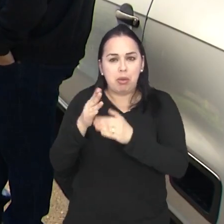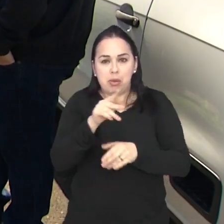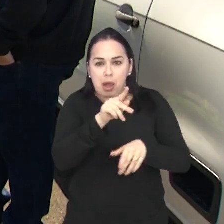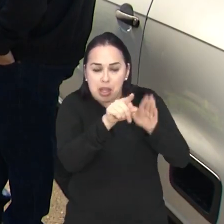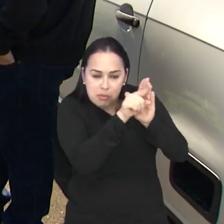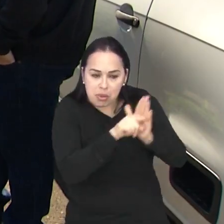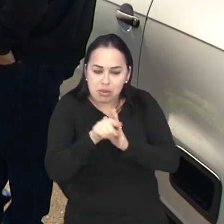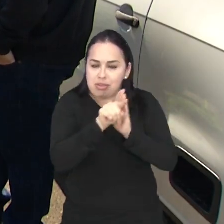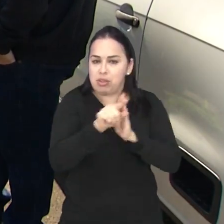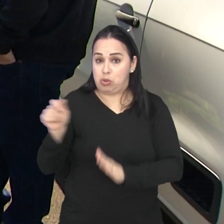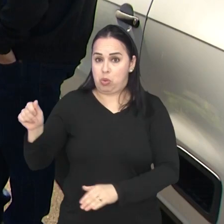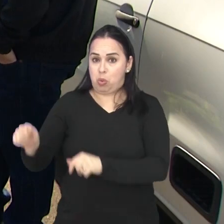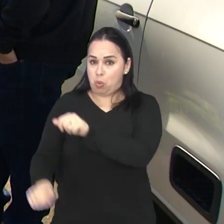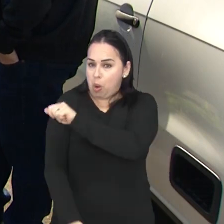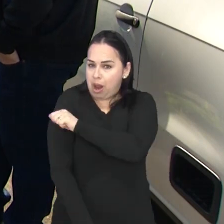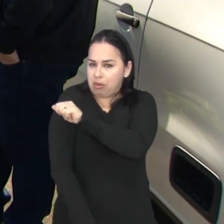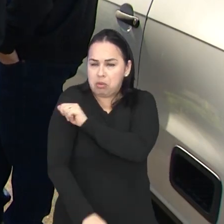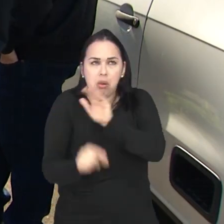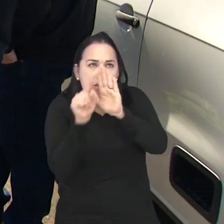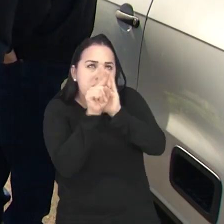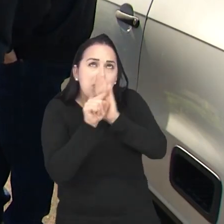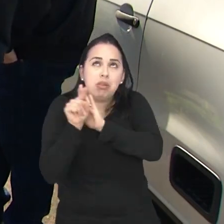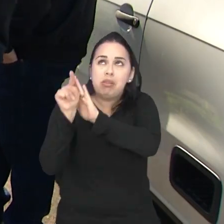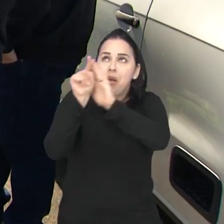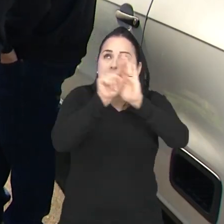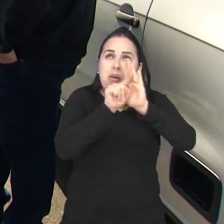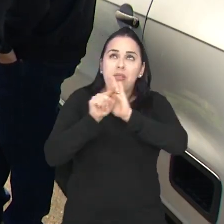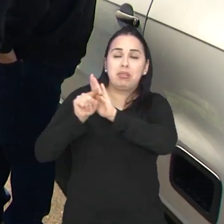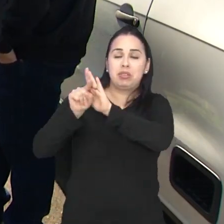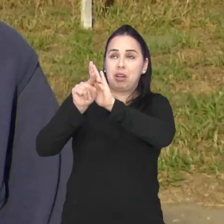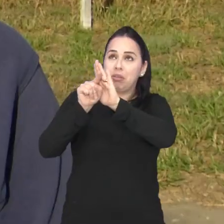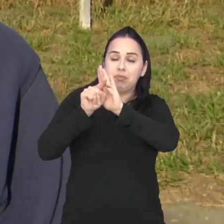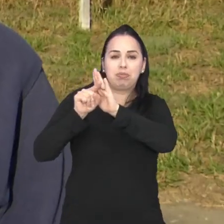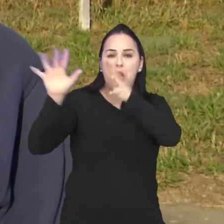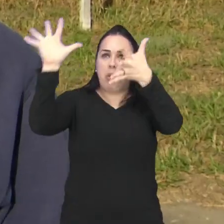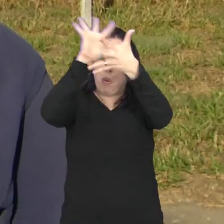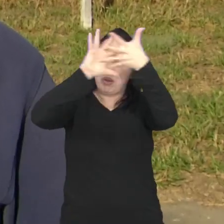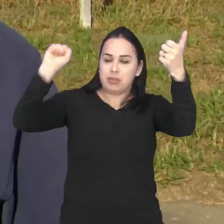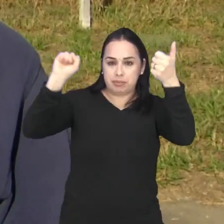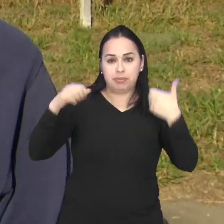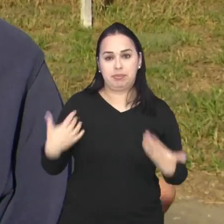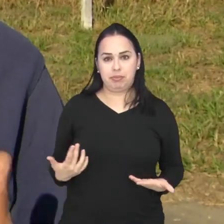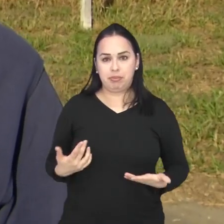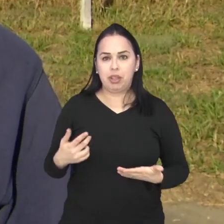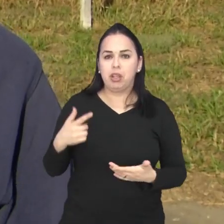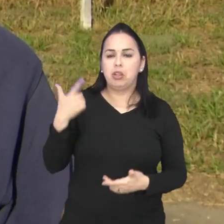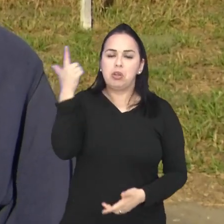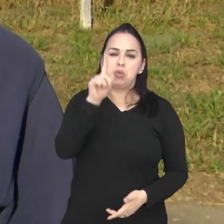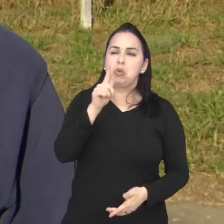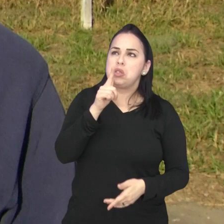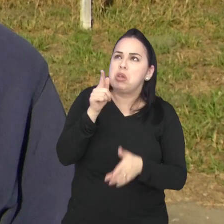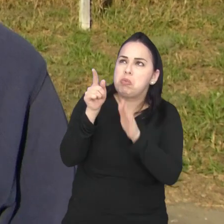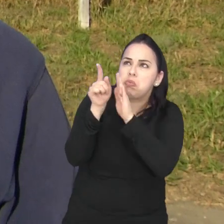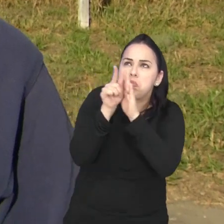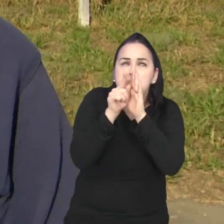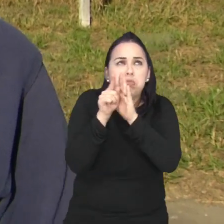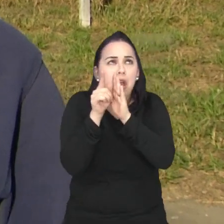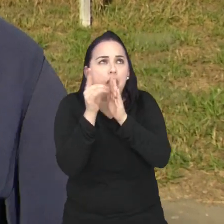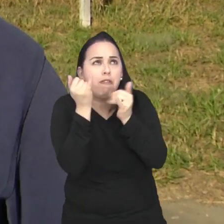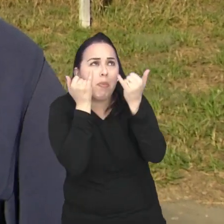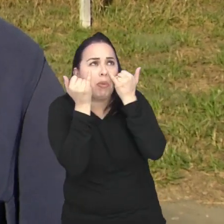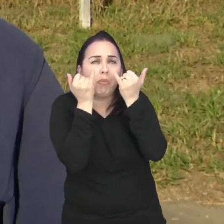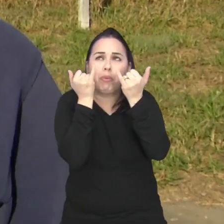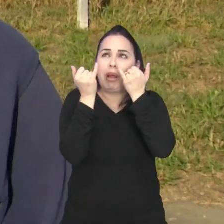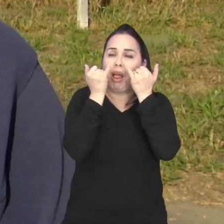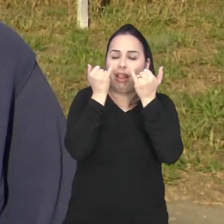pesquisadores e alunos a aprimorarem as análises da atmosfera. A gente consegue fazer telemetria e telecomando para